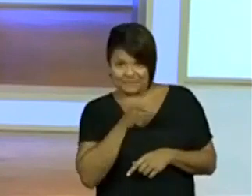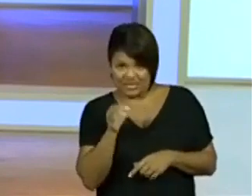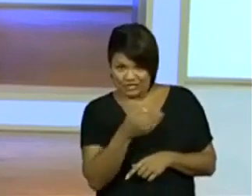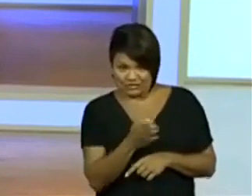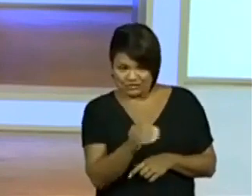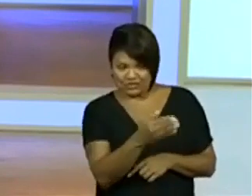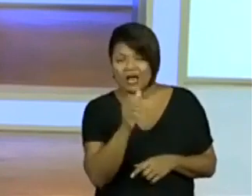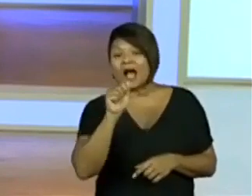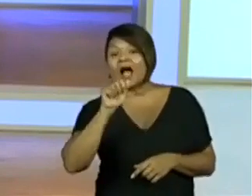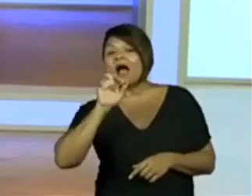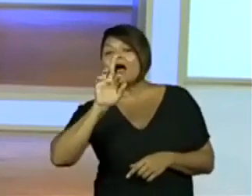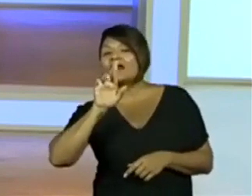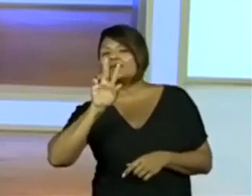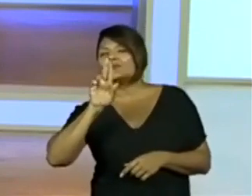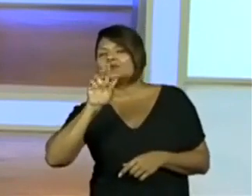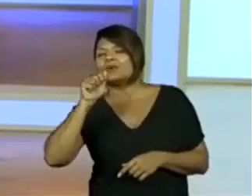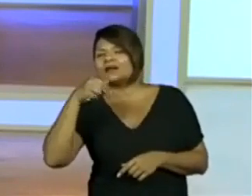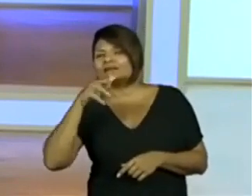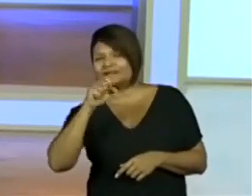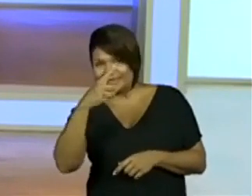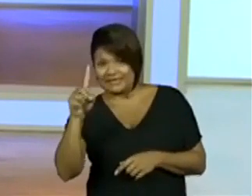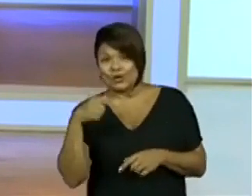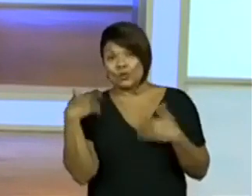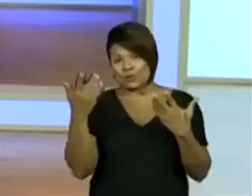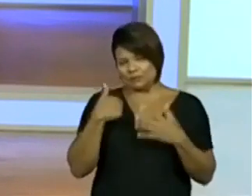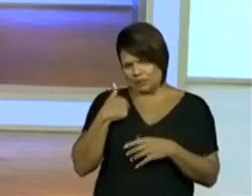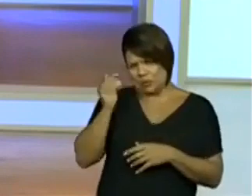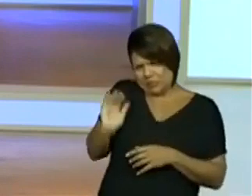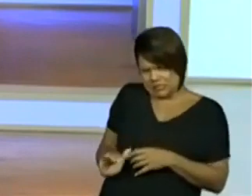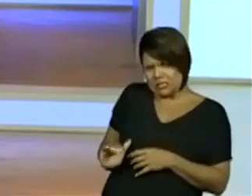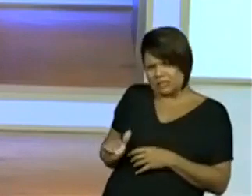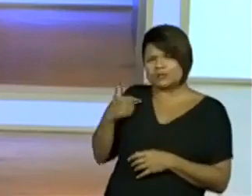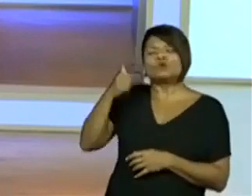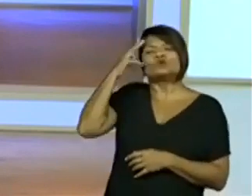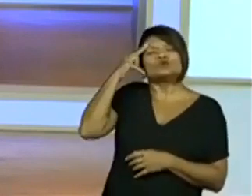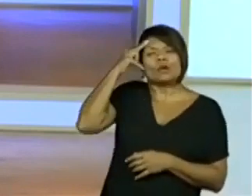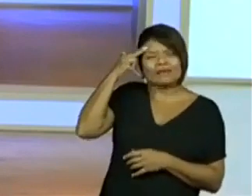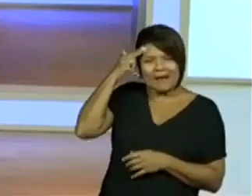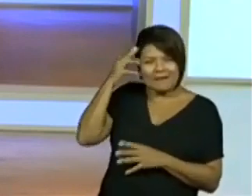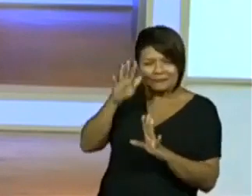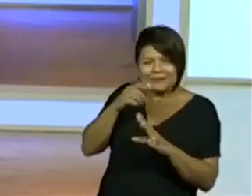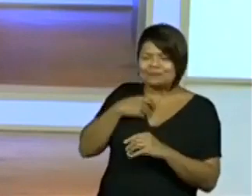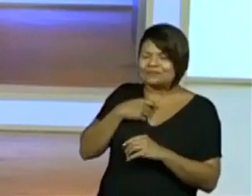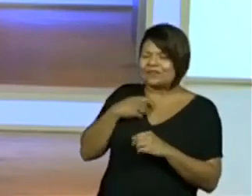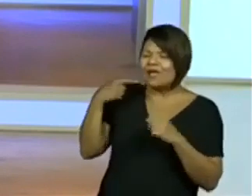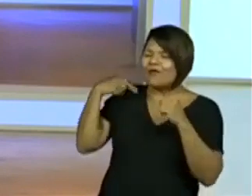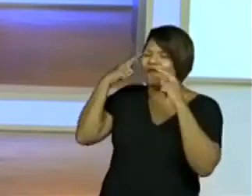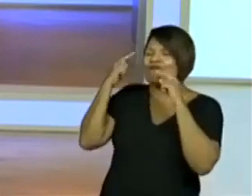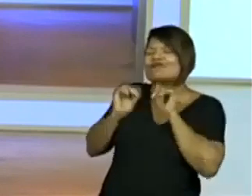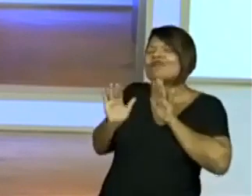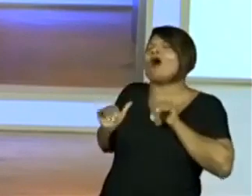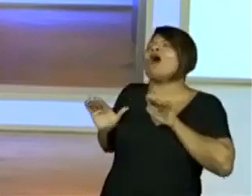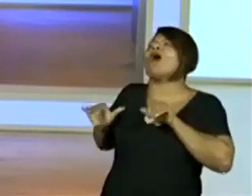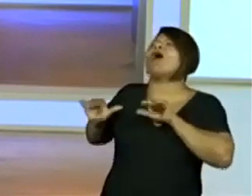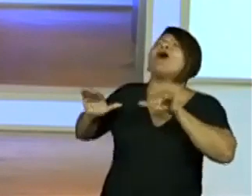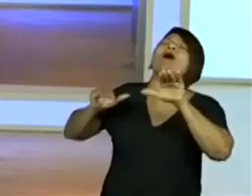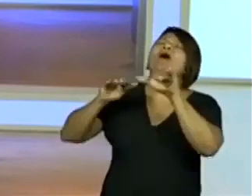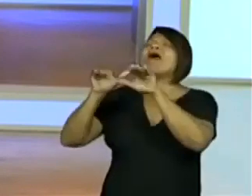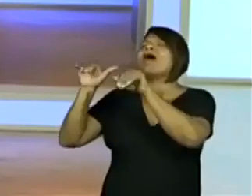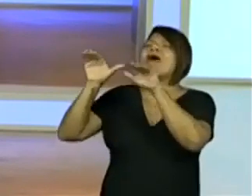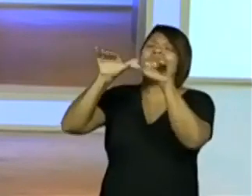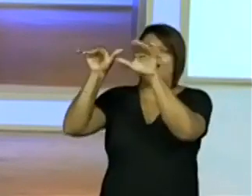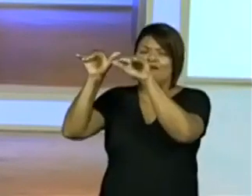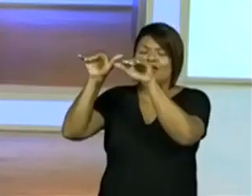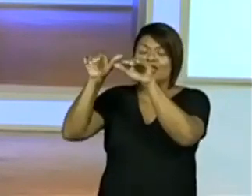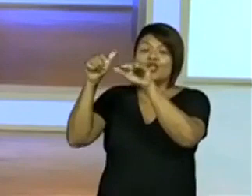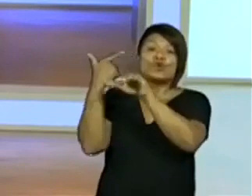era criança, eu tinha 2 sonhos recorrentes. Em um deles eu voava alto e no outro eu respirava dentro